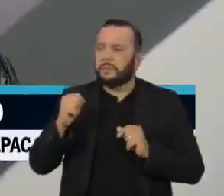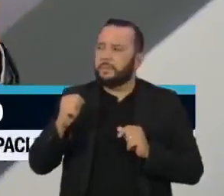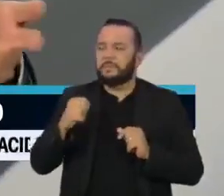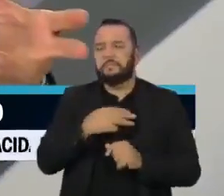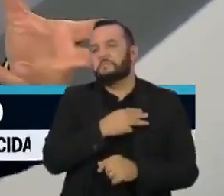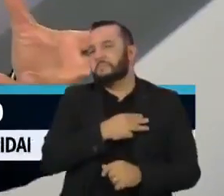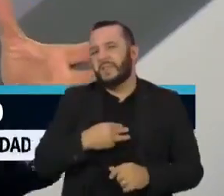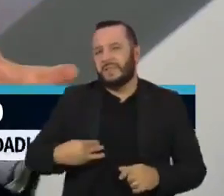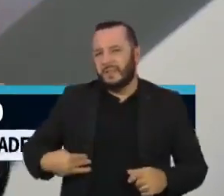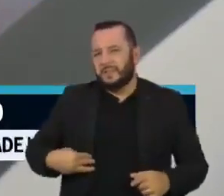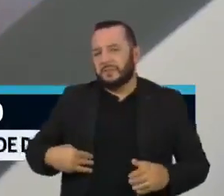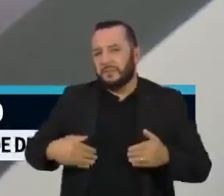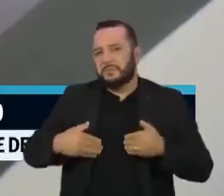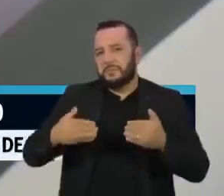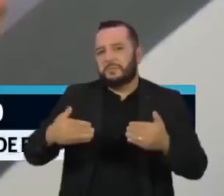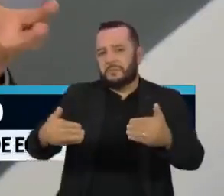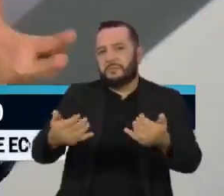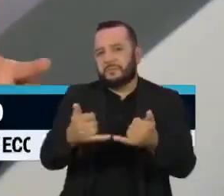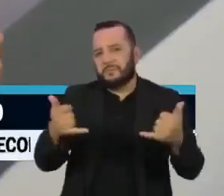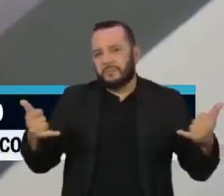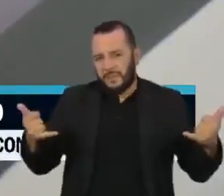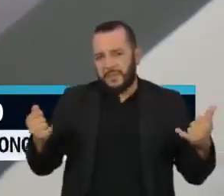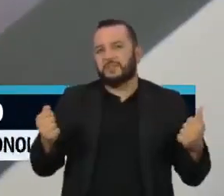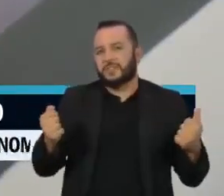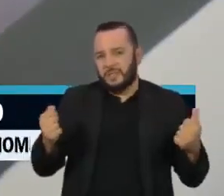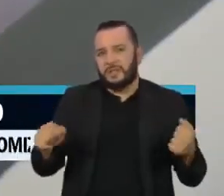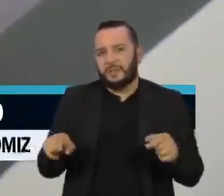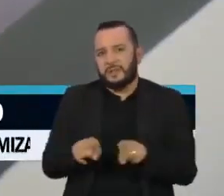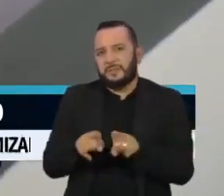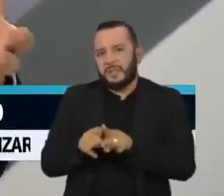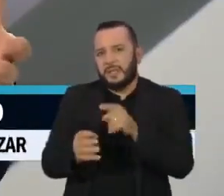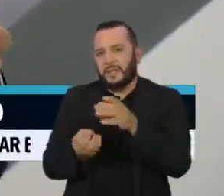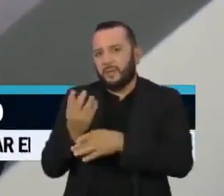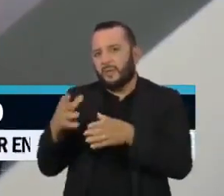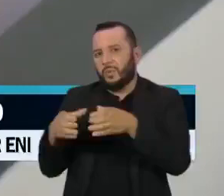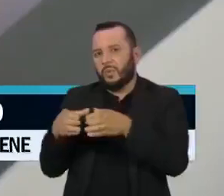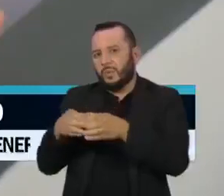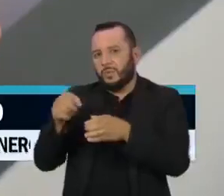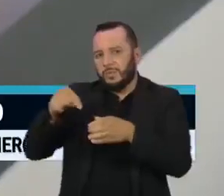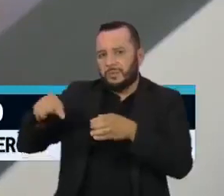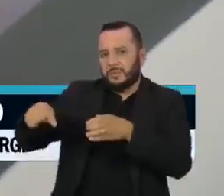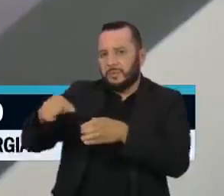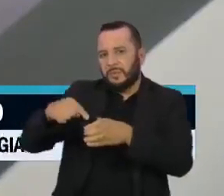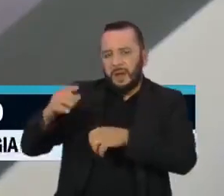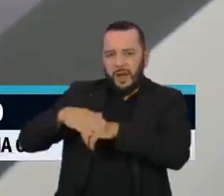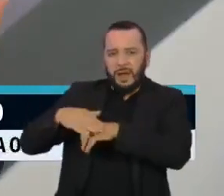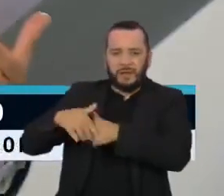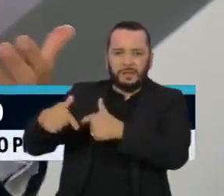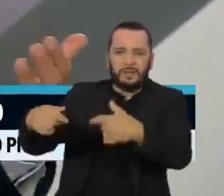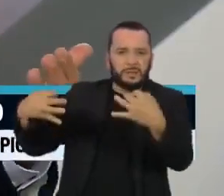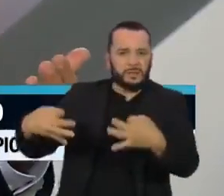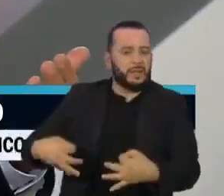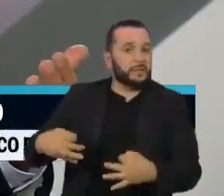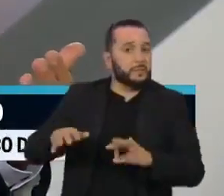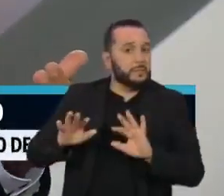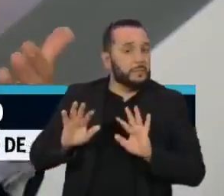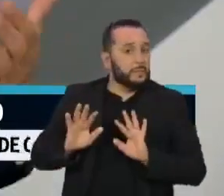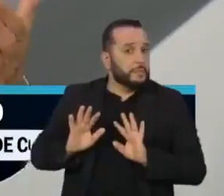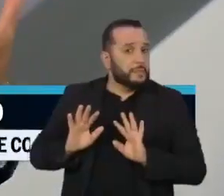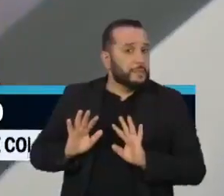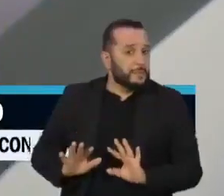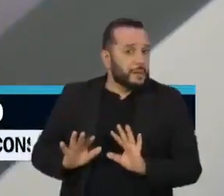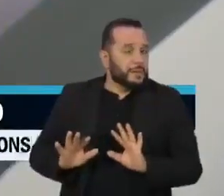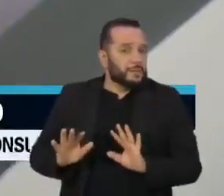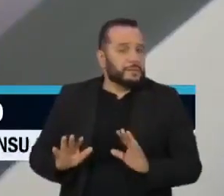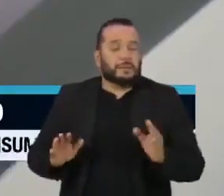Minas e Energia, a formação do Comitê de Crise, tem algumas iniciativas corretas. O problema é que a